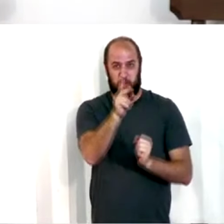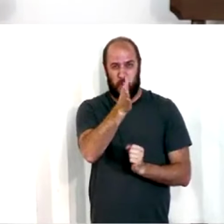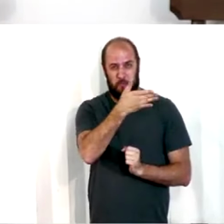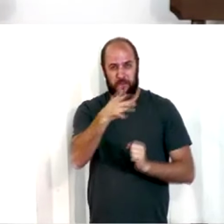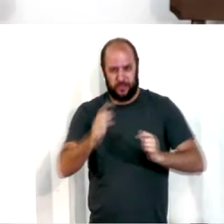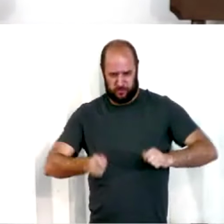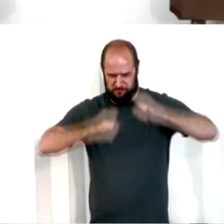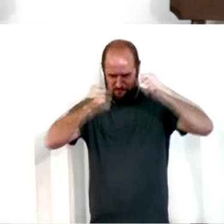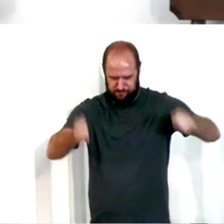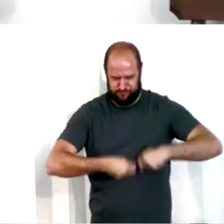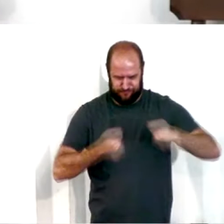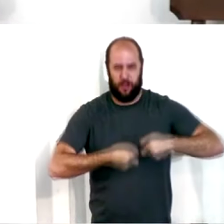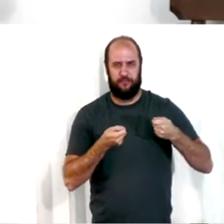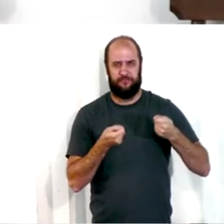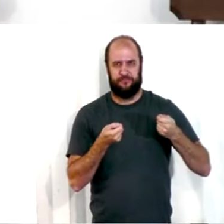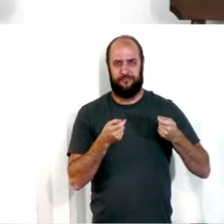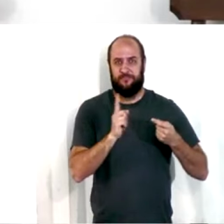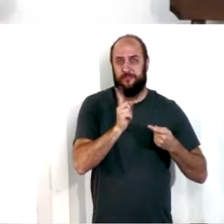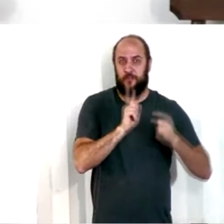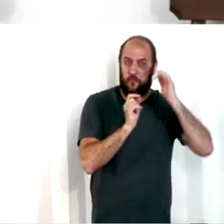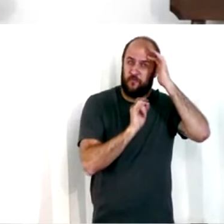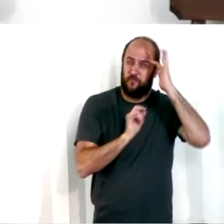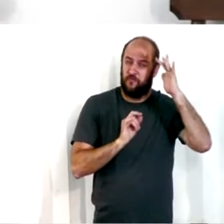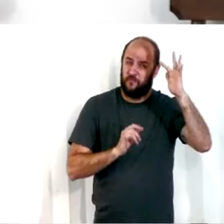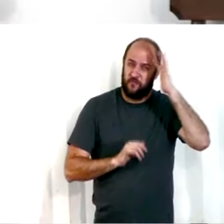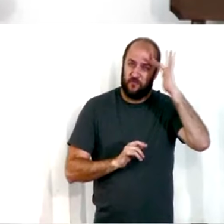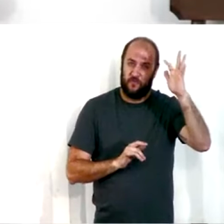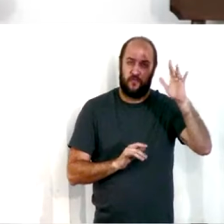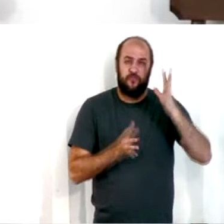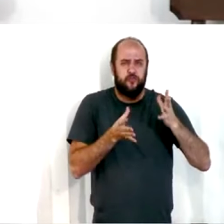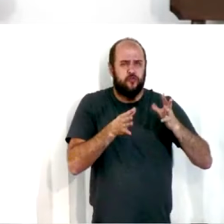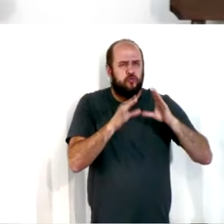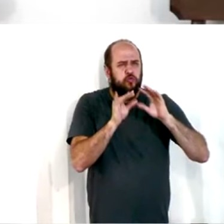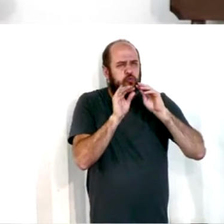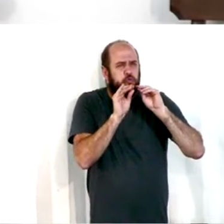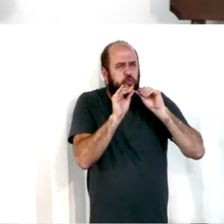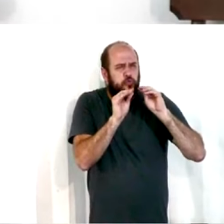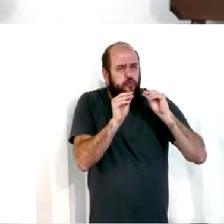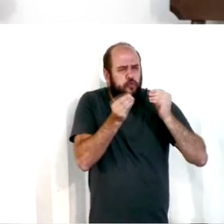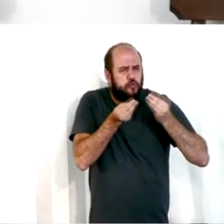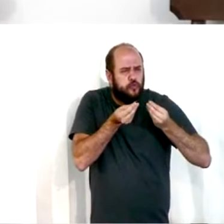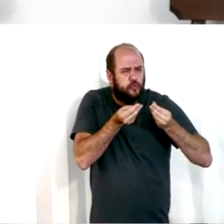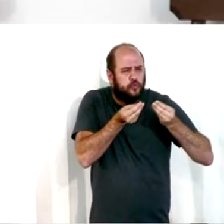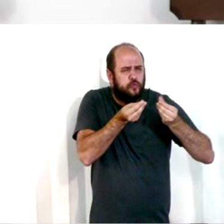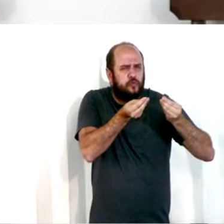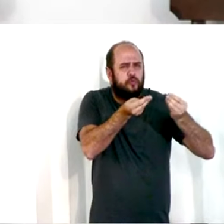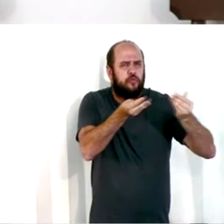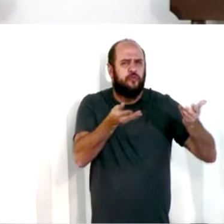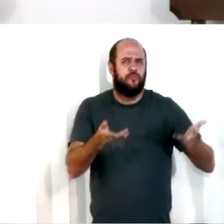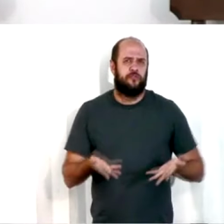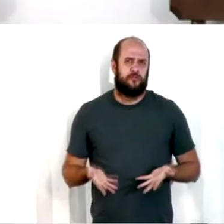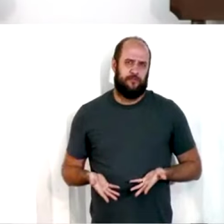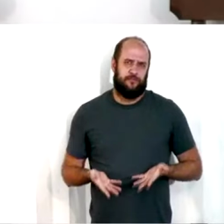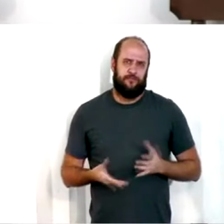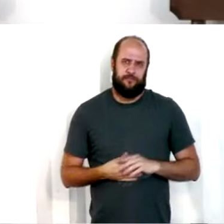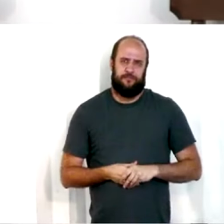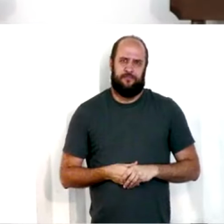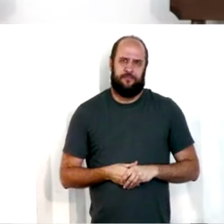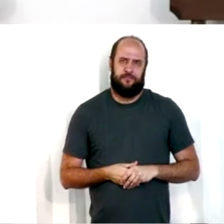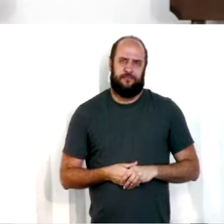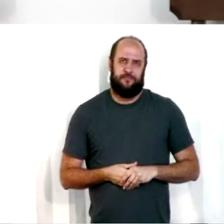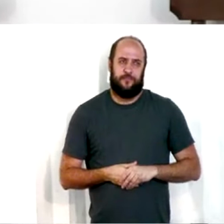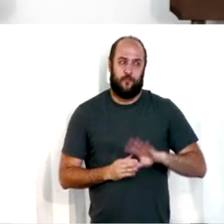sua filosofia e vãs sutilezas, conforme as tradições dos homens, conforme os rudimentos do mundo, e não segundo